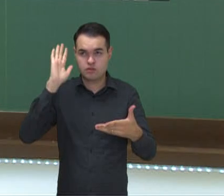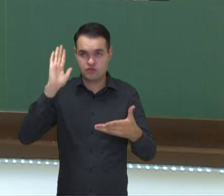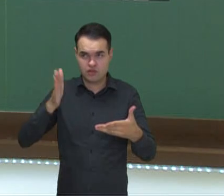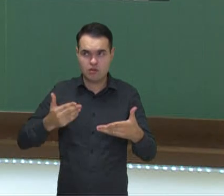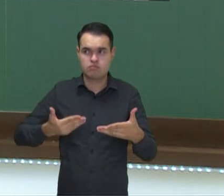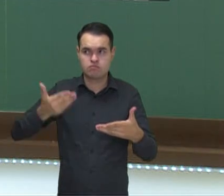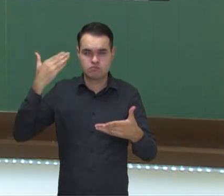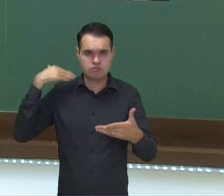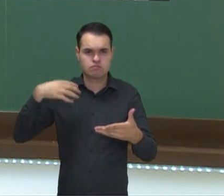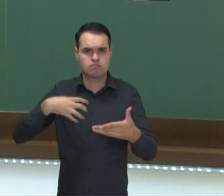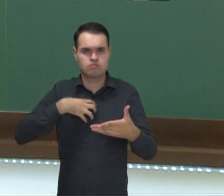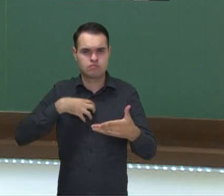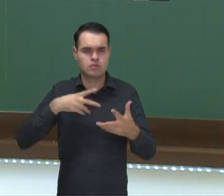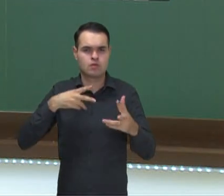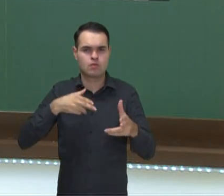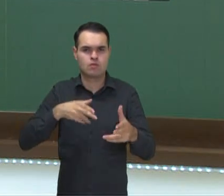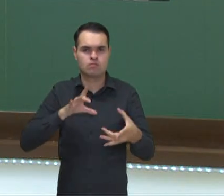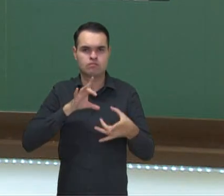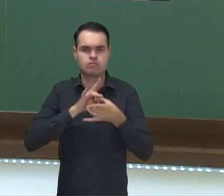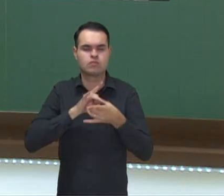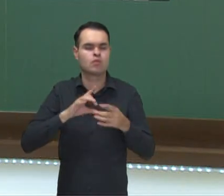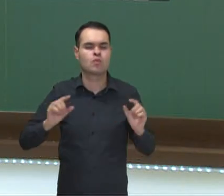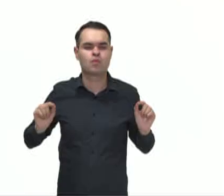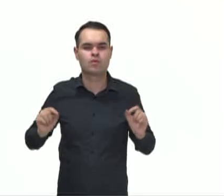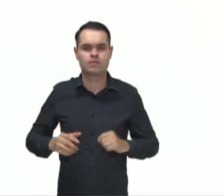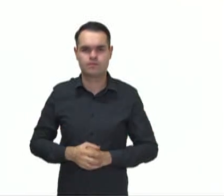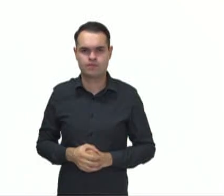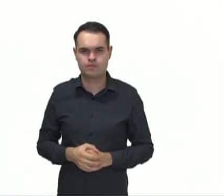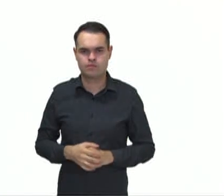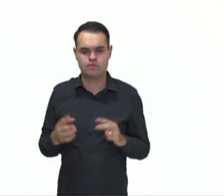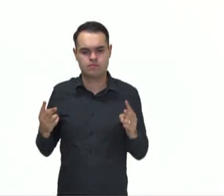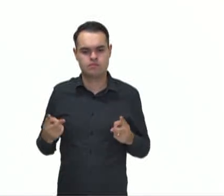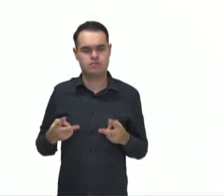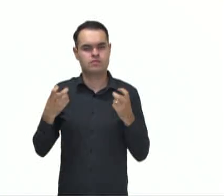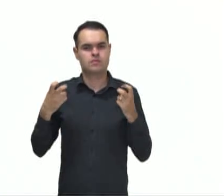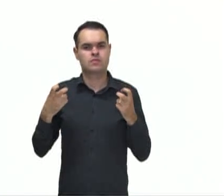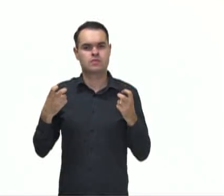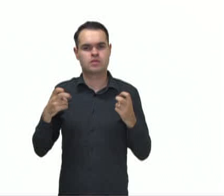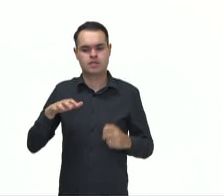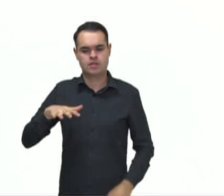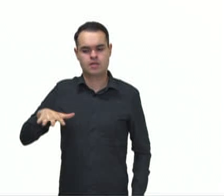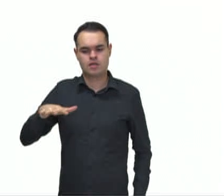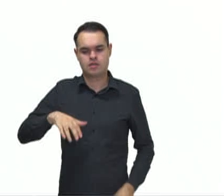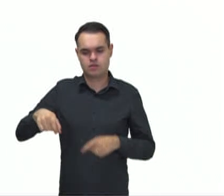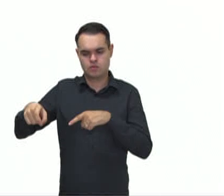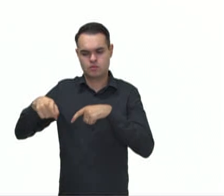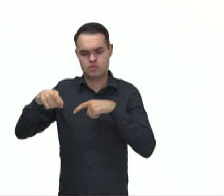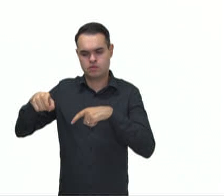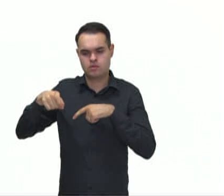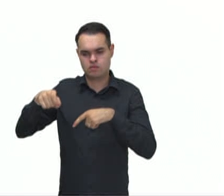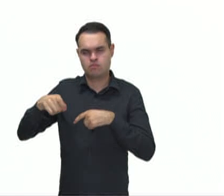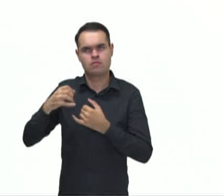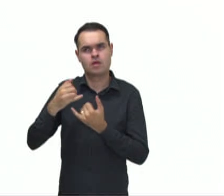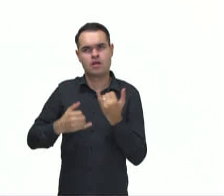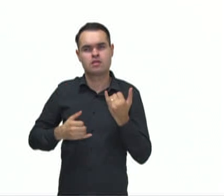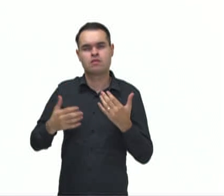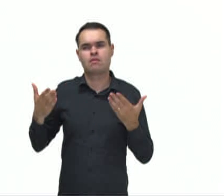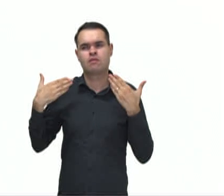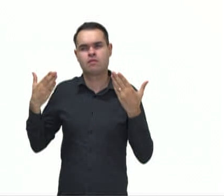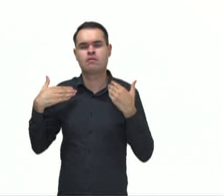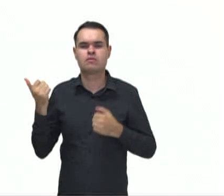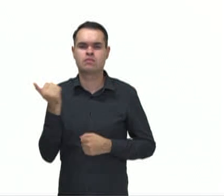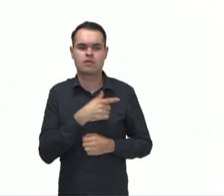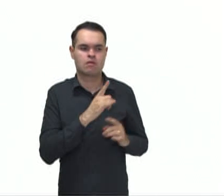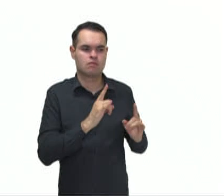aquele sentimento, aquela sensação. Qual que é? A sua percepção de que as áreas rurais quase sempre são mais fresquinhas do que